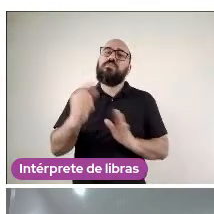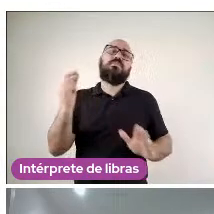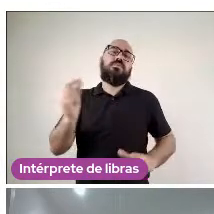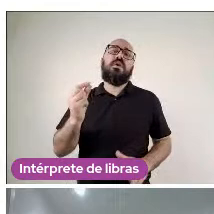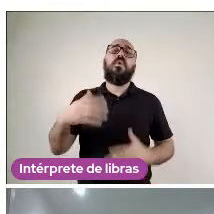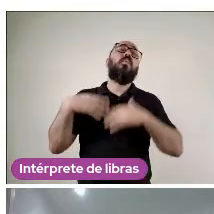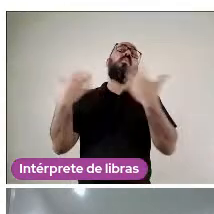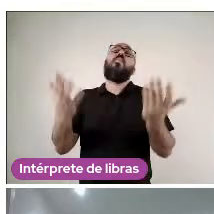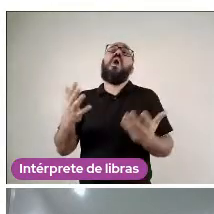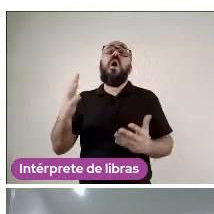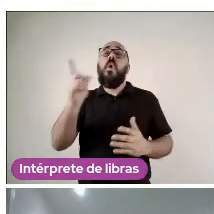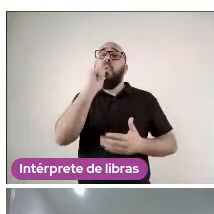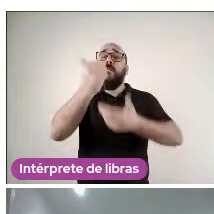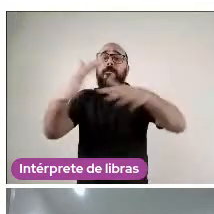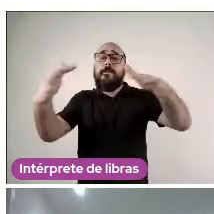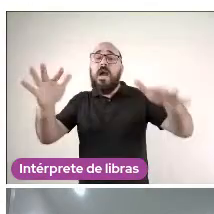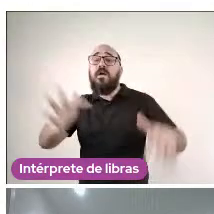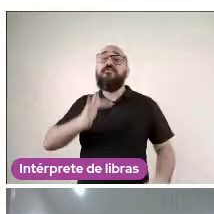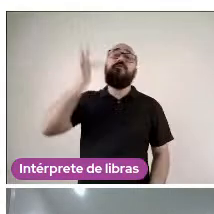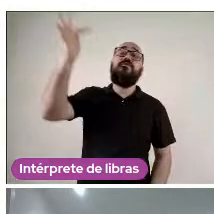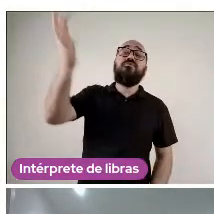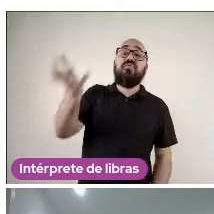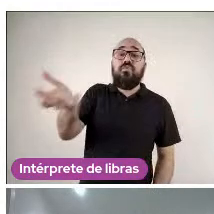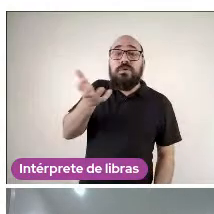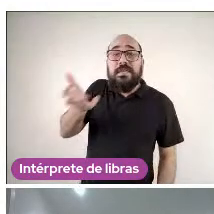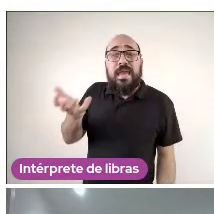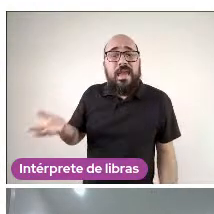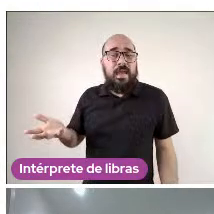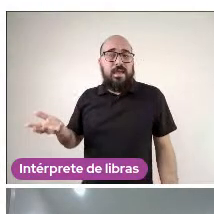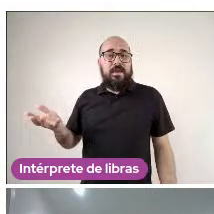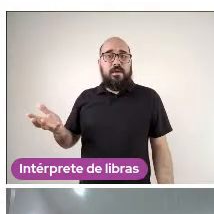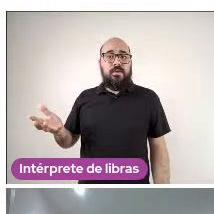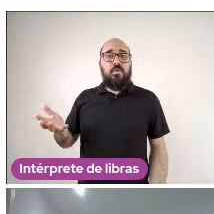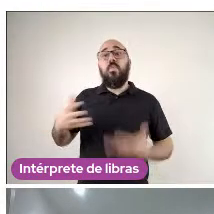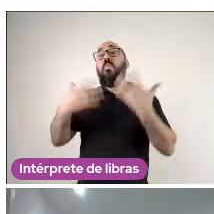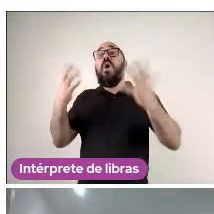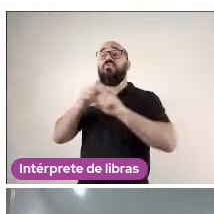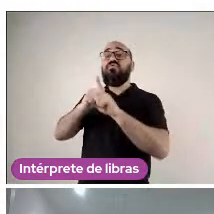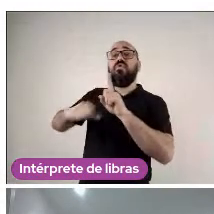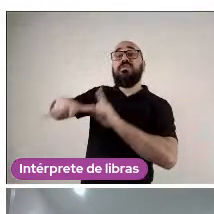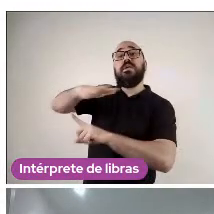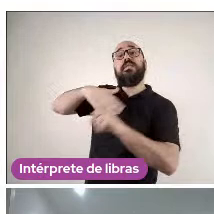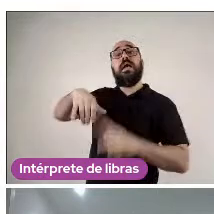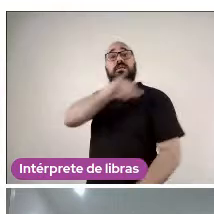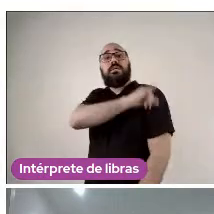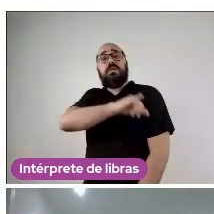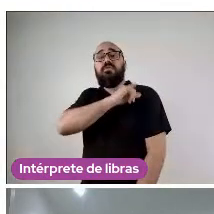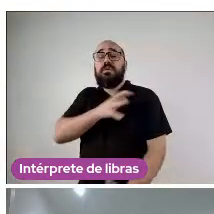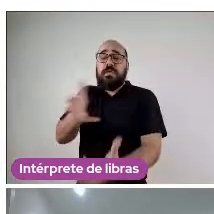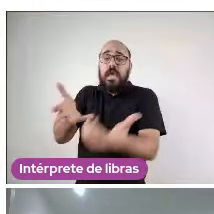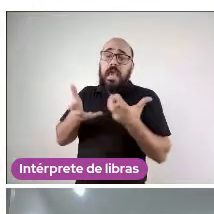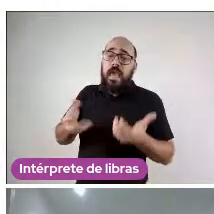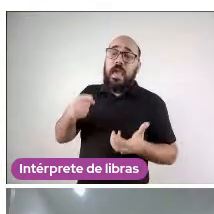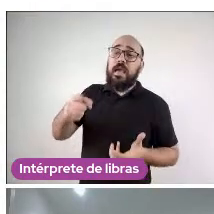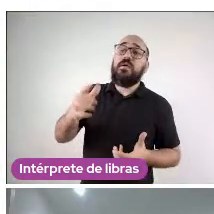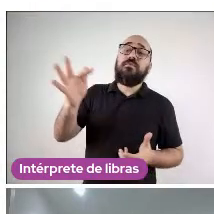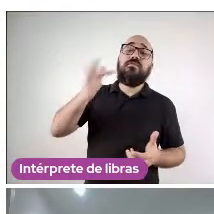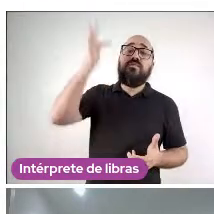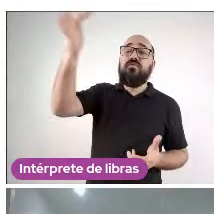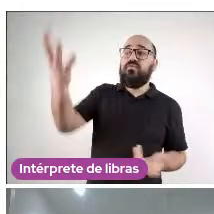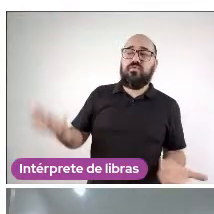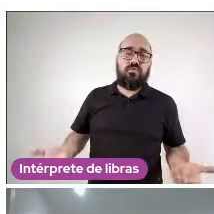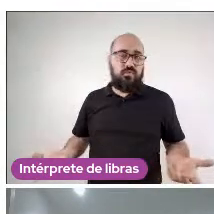nós queremos? Qual é o oceano que a sociedade carioca deseja nesse sentido? Né? É importante a